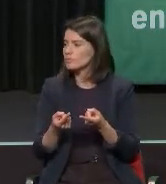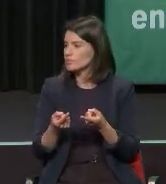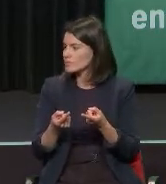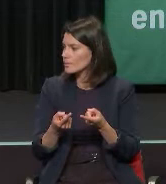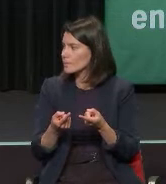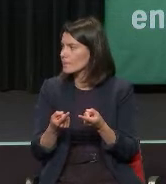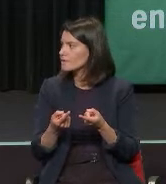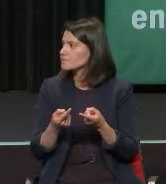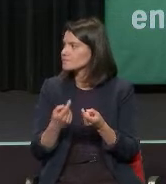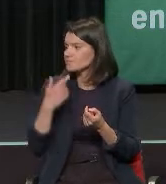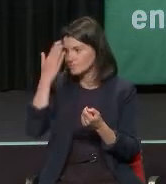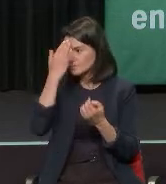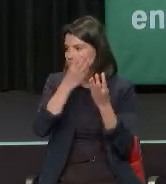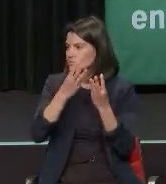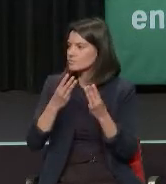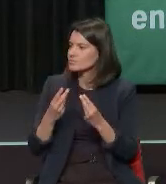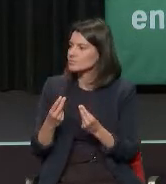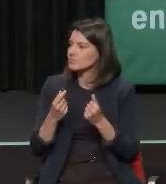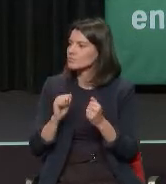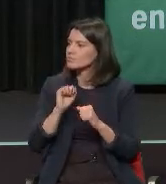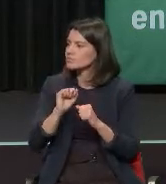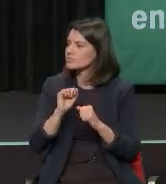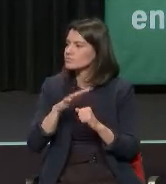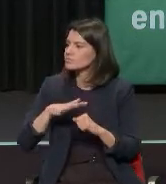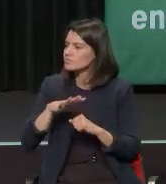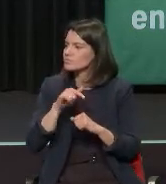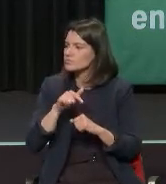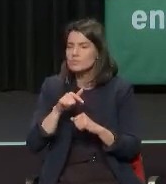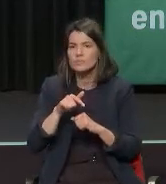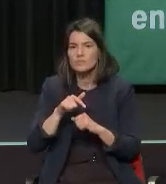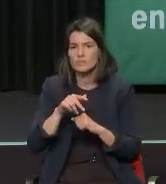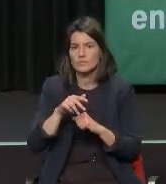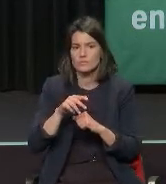Também, por outro lado, calculamos